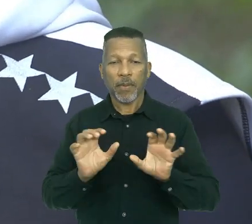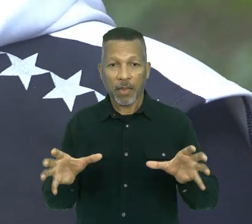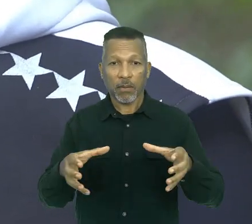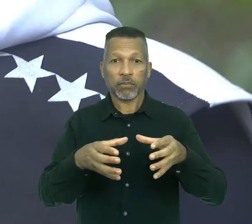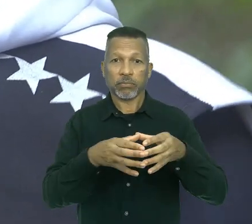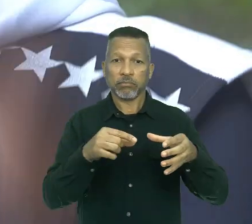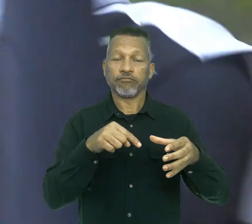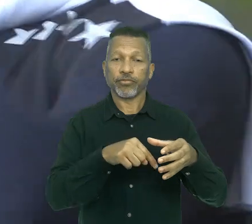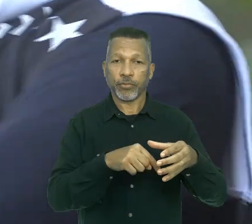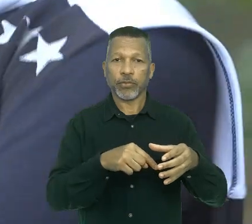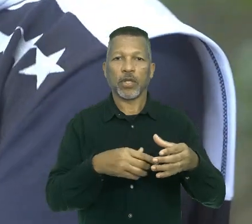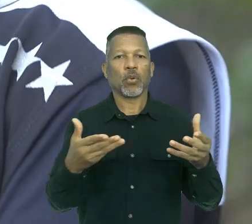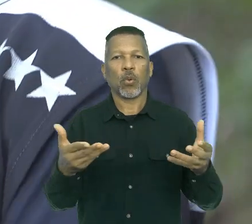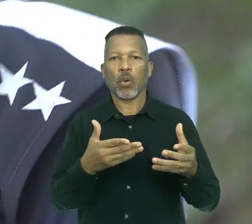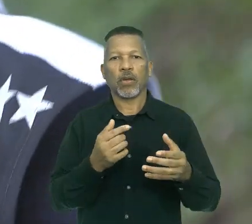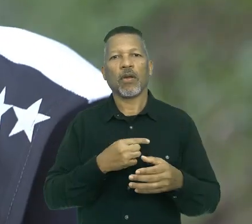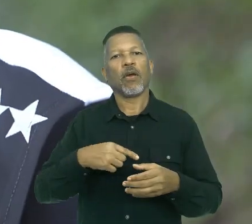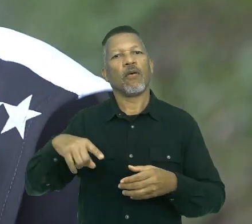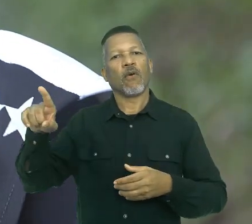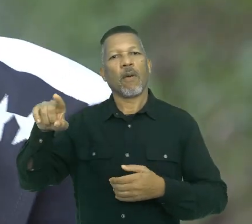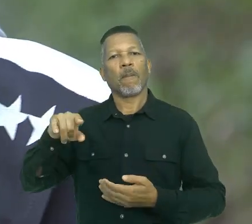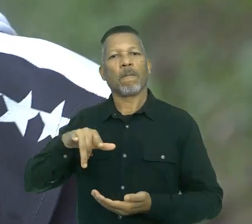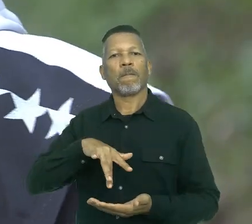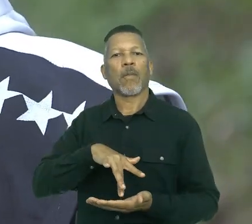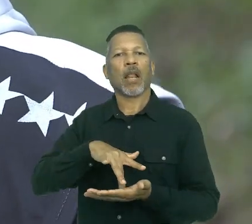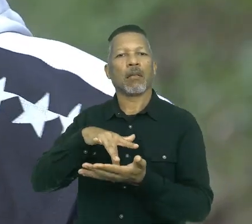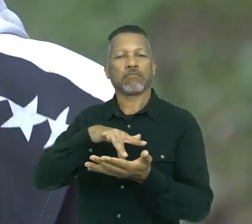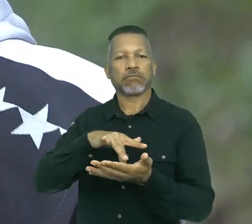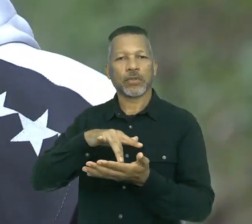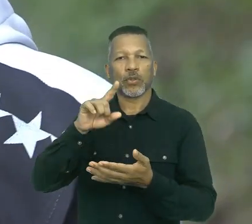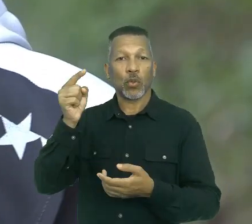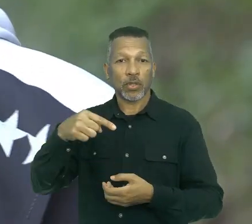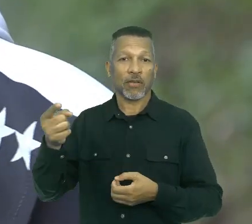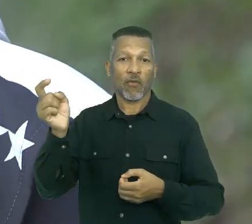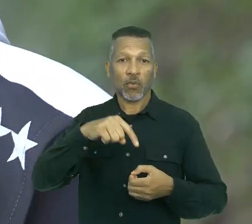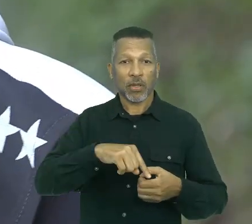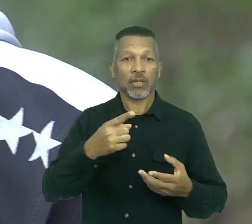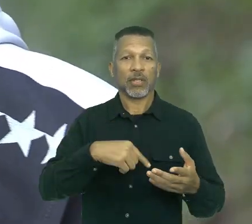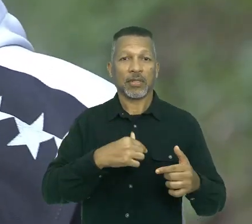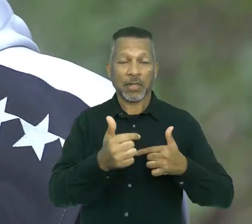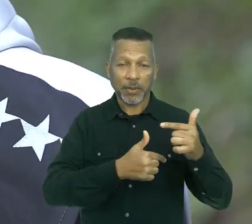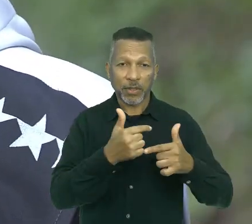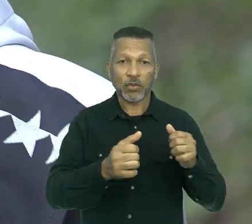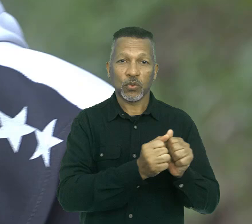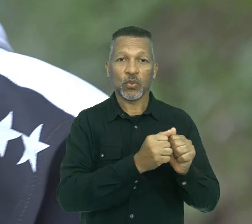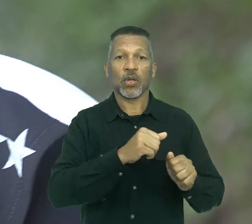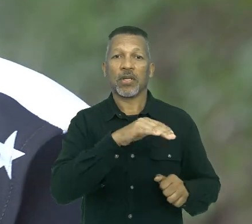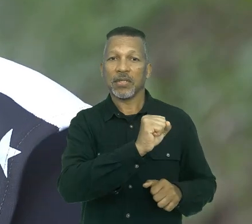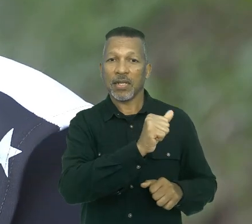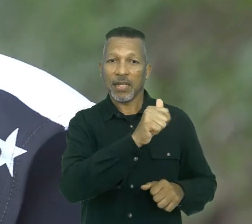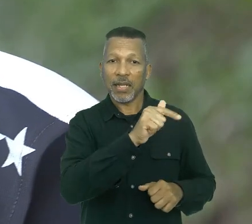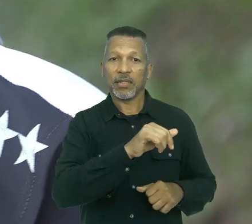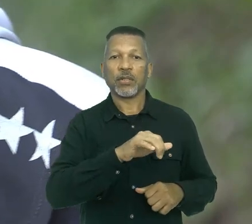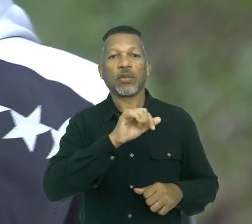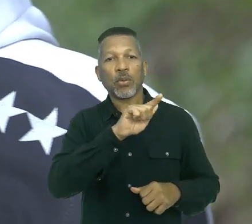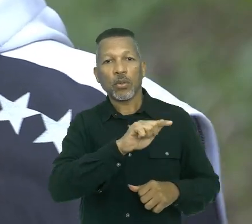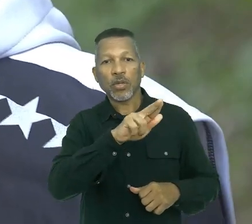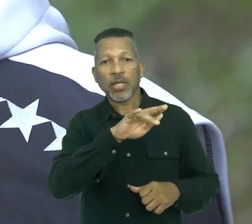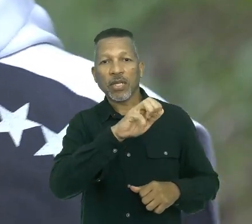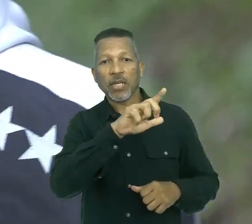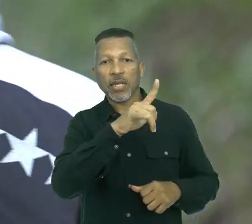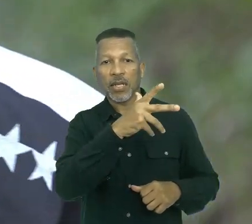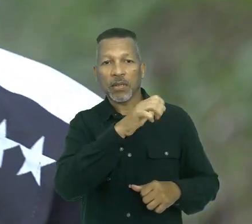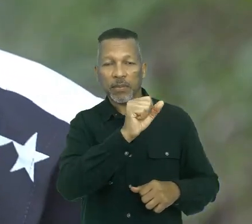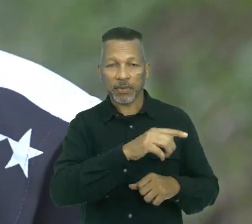companhia, que hoje em dia foi pro Bolshoi, hoje voltou, tá aqui, trabalhando com a Salete, dando aula, o Guilherme. Ele morava lá no